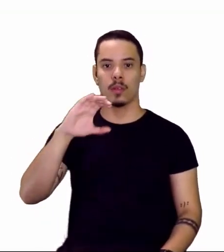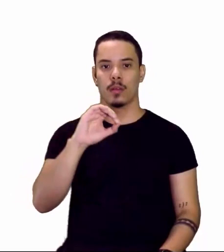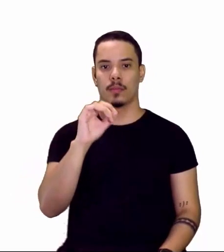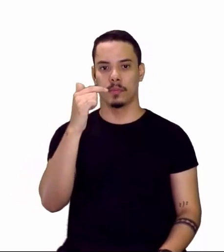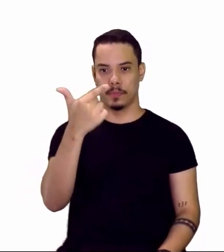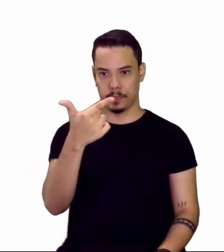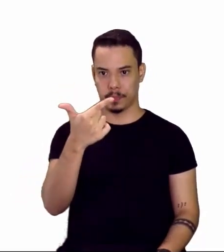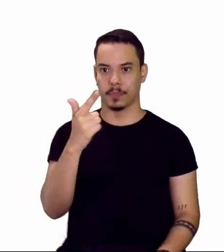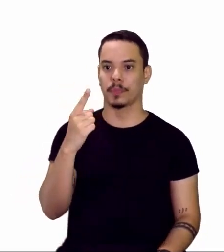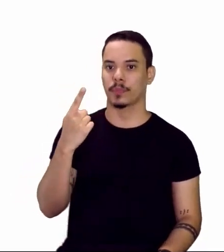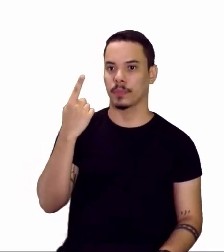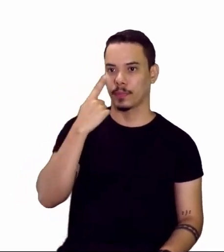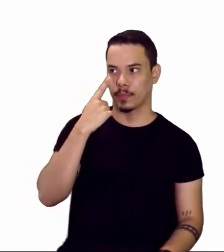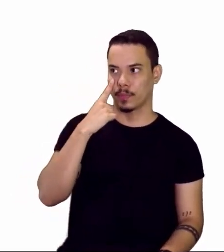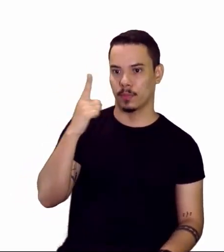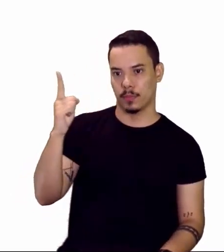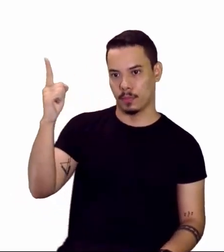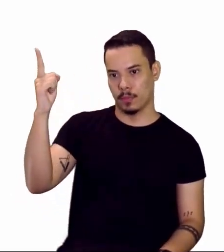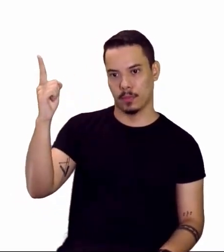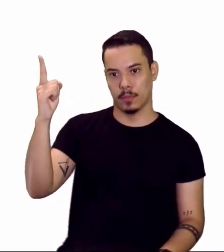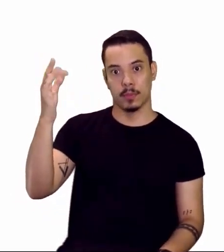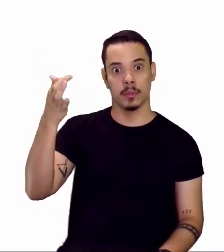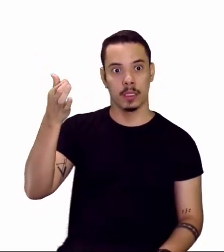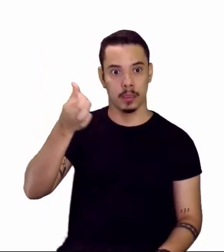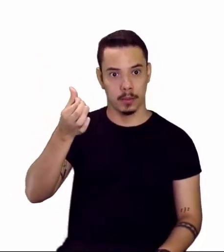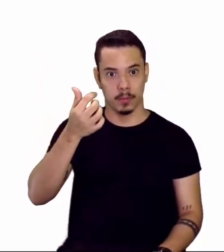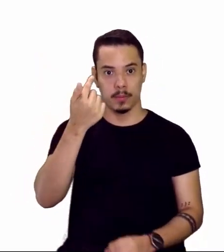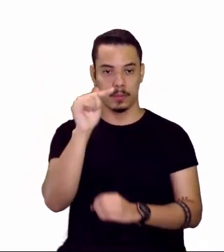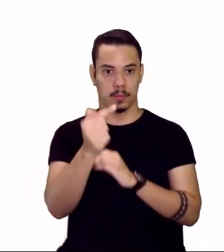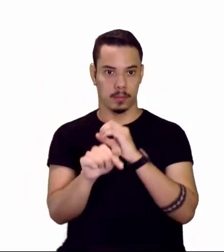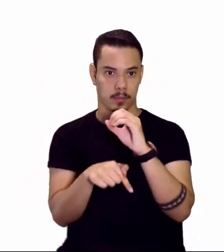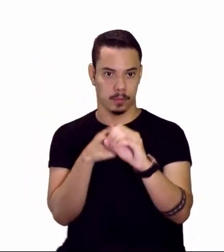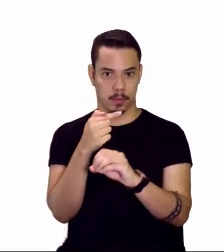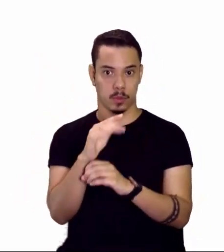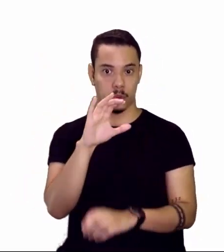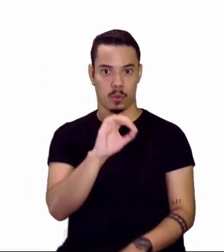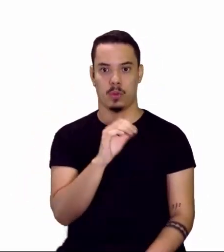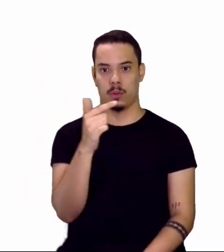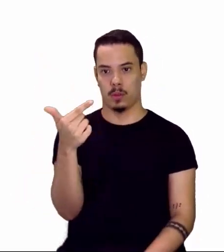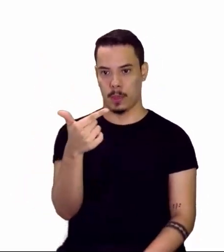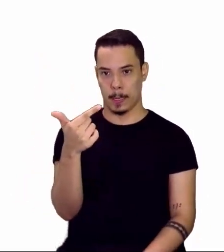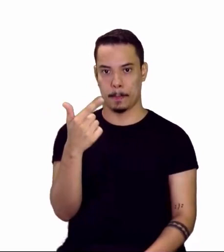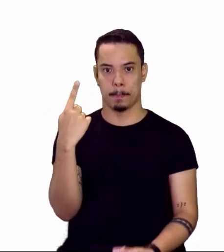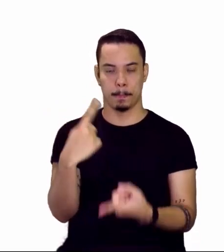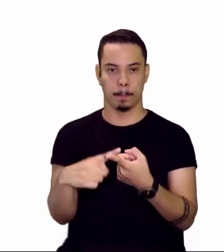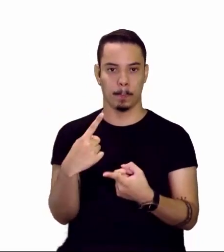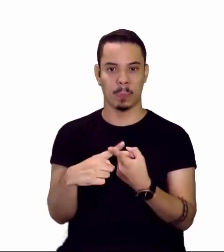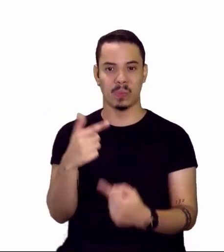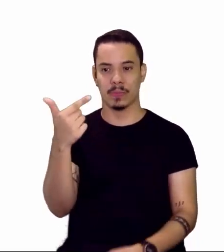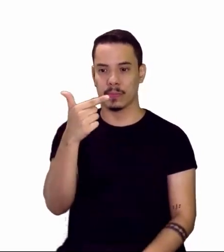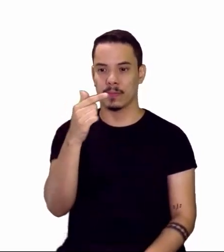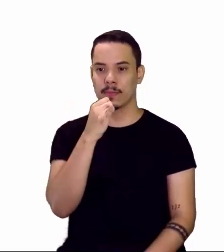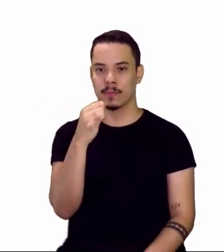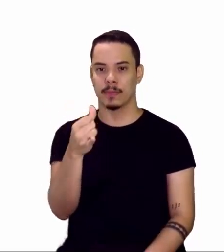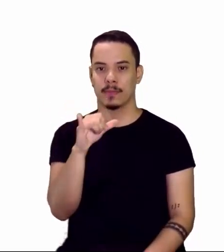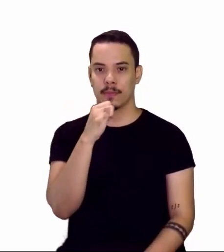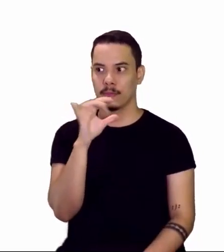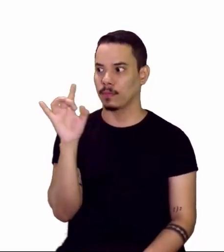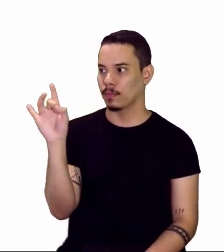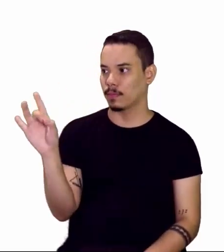tem 6 elétrons na última camada. Quando ele forma a molécula de O2, são 2 elétrons de cada